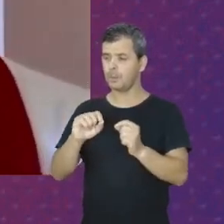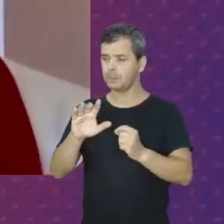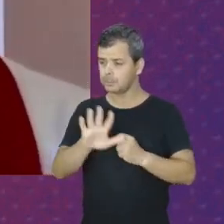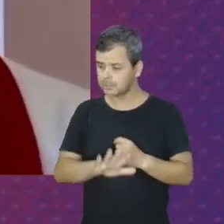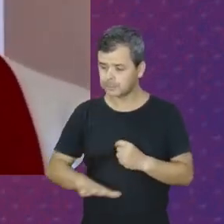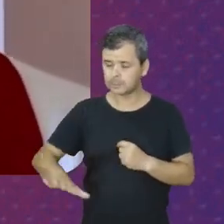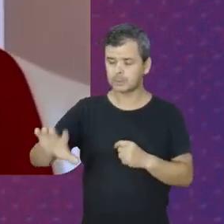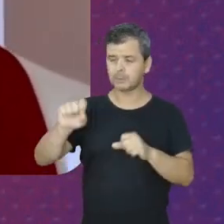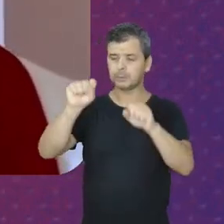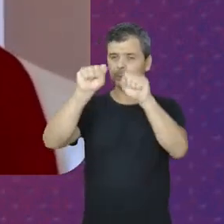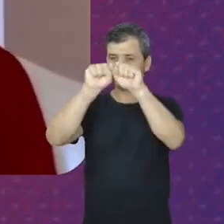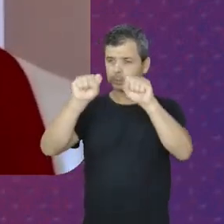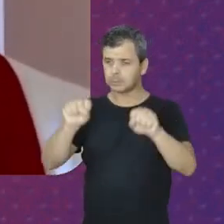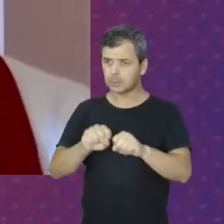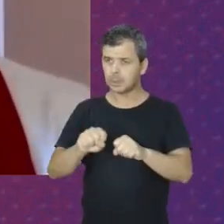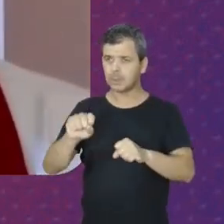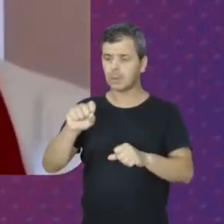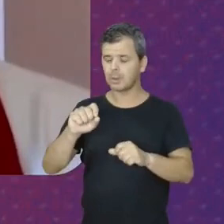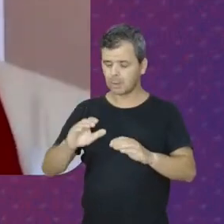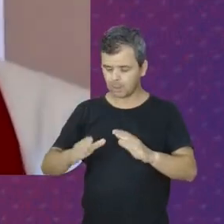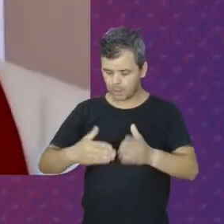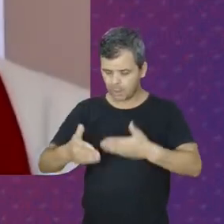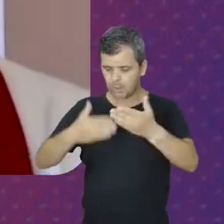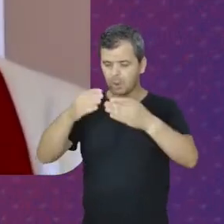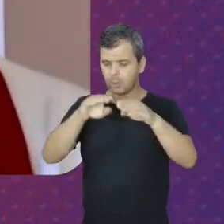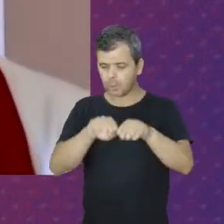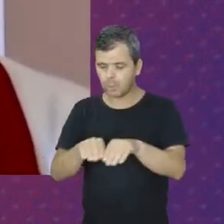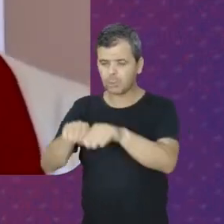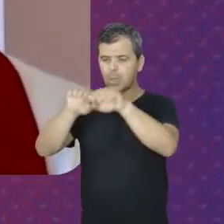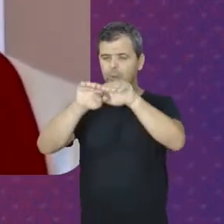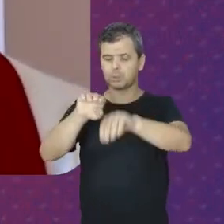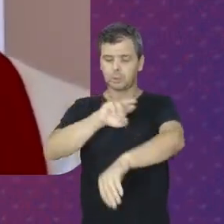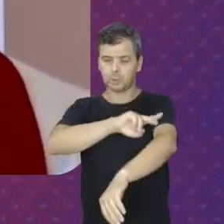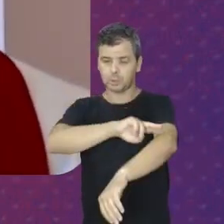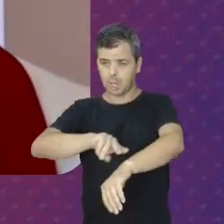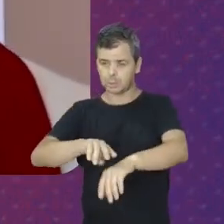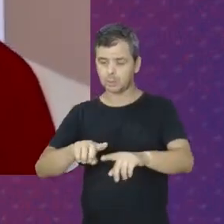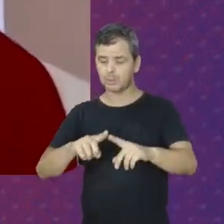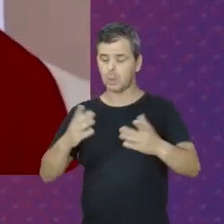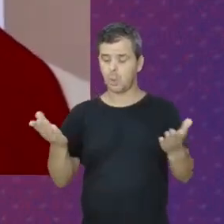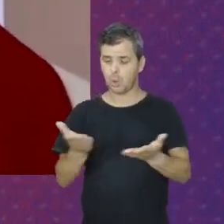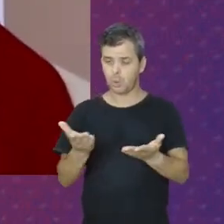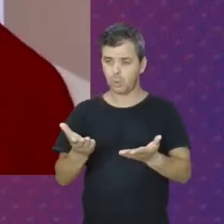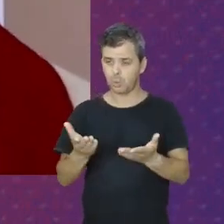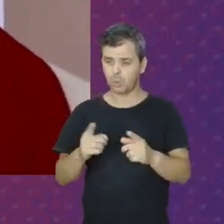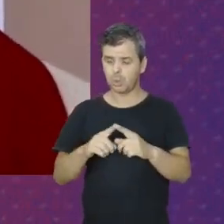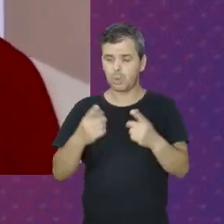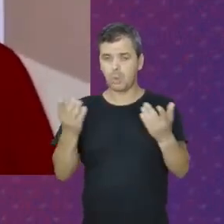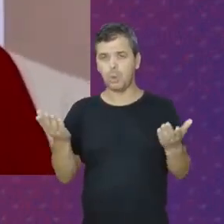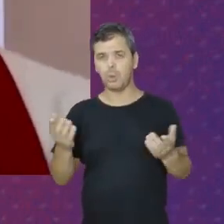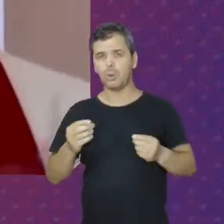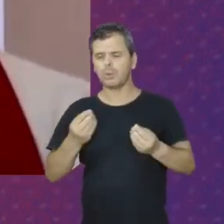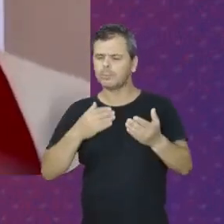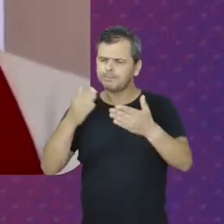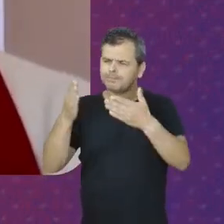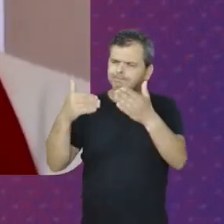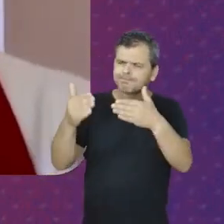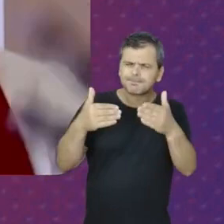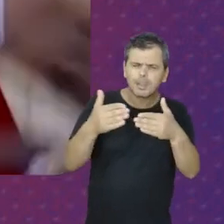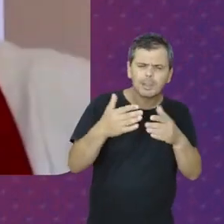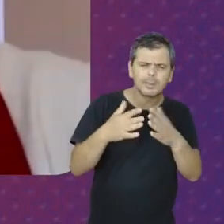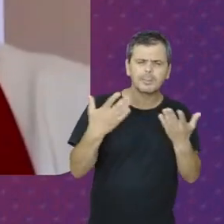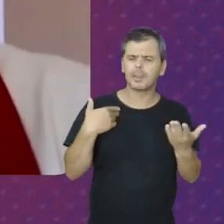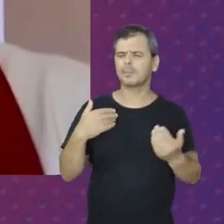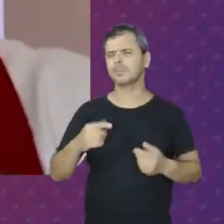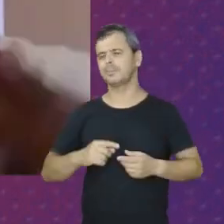nacional do Sistema Nacional da Promoção da Igualdade Racial. Estou aqui hoje para a gente poder conversar,